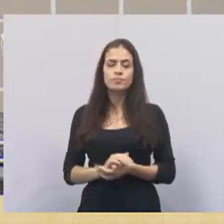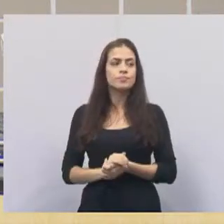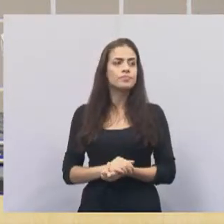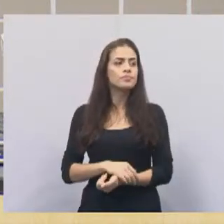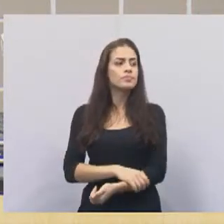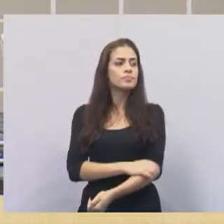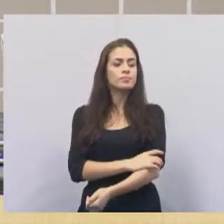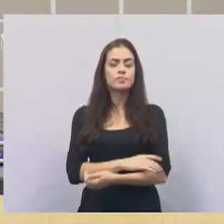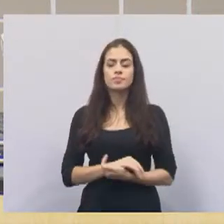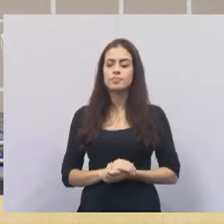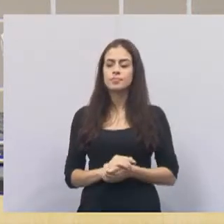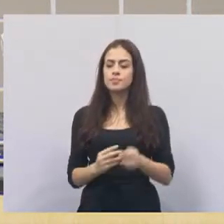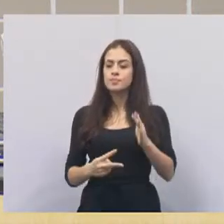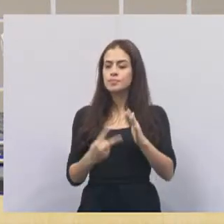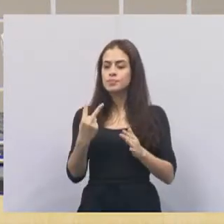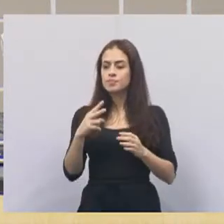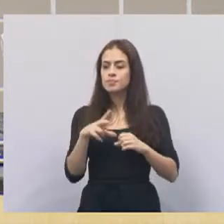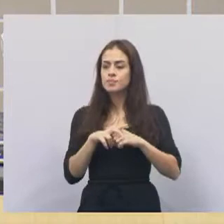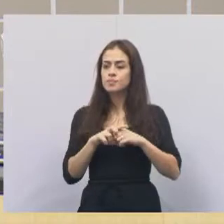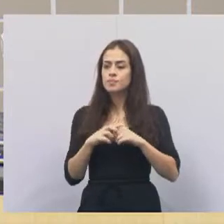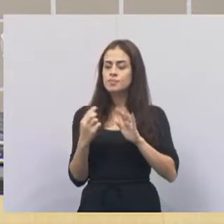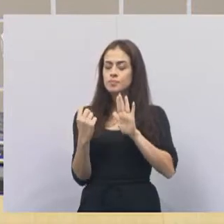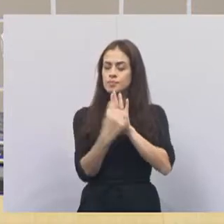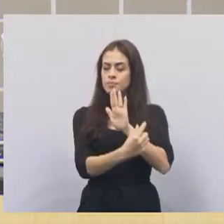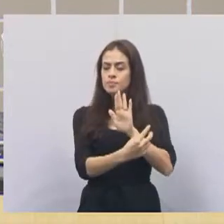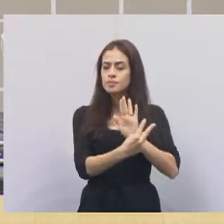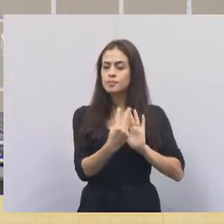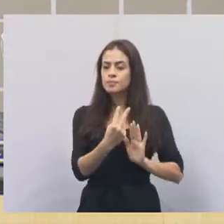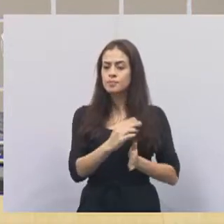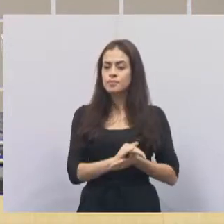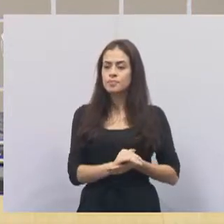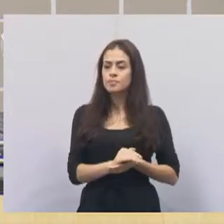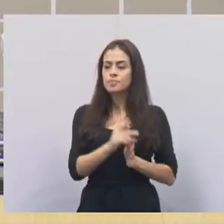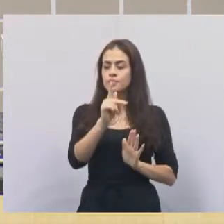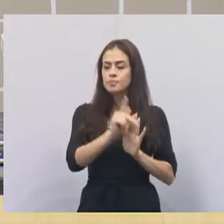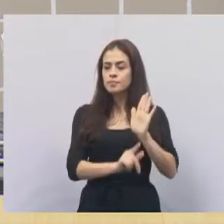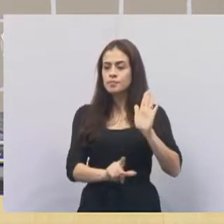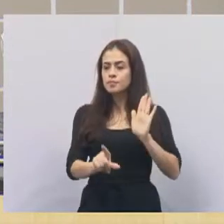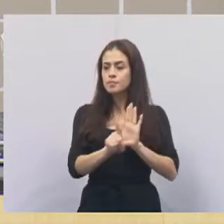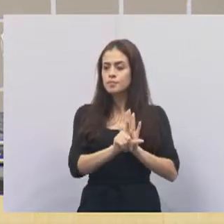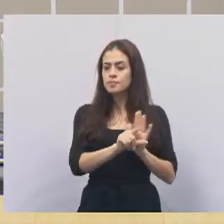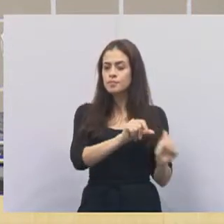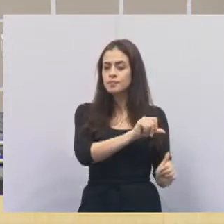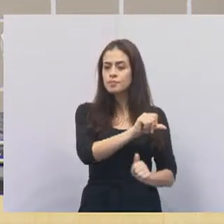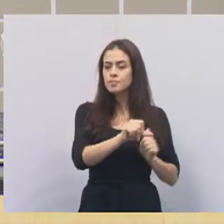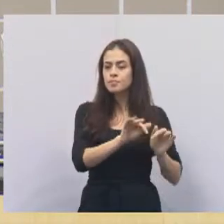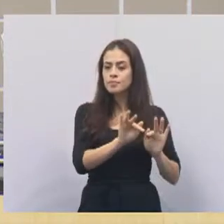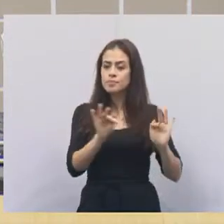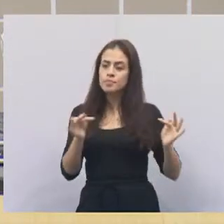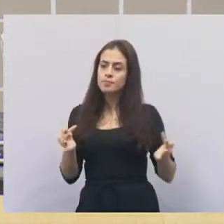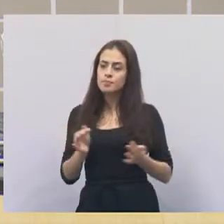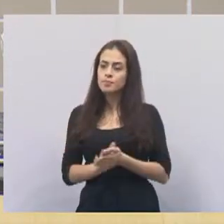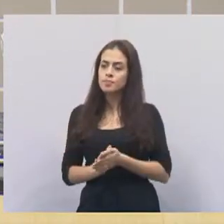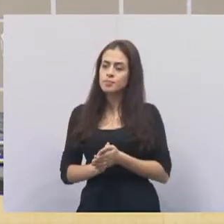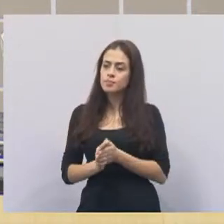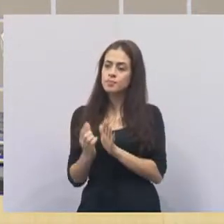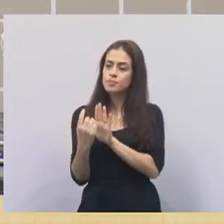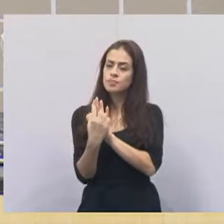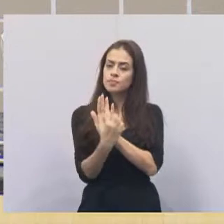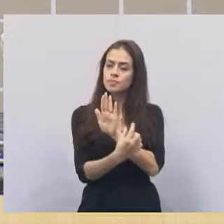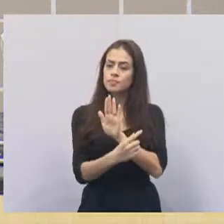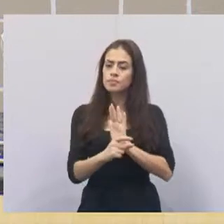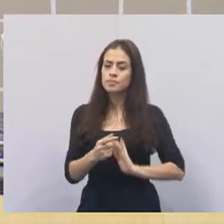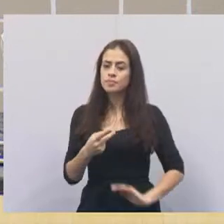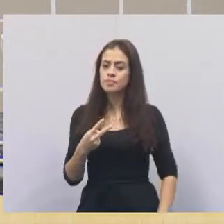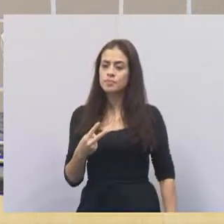o parágrafo segundo do artigo 1º do presidente lei passará a ter a seguinte redação parágrafo segundo o evento